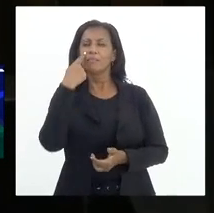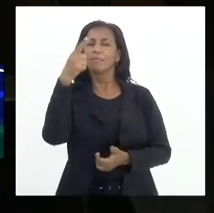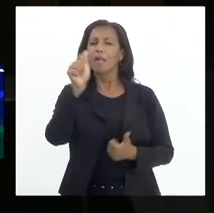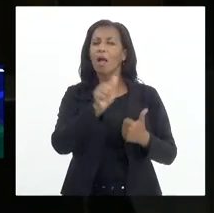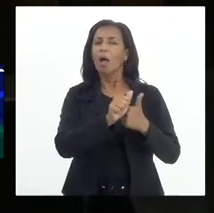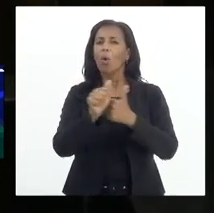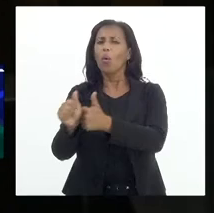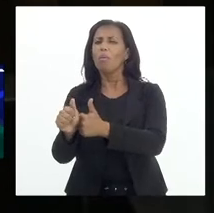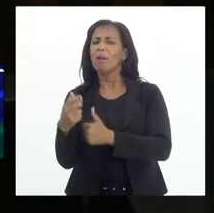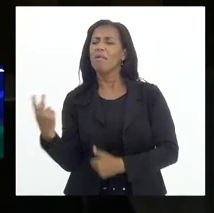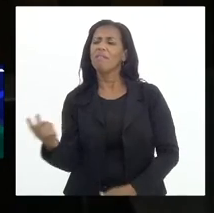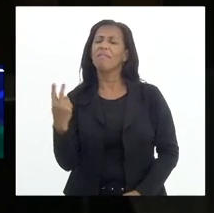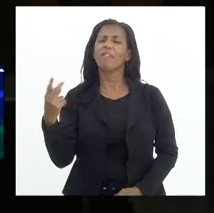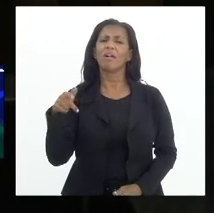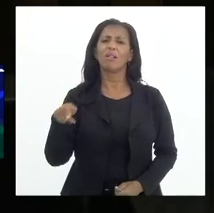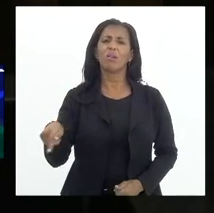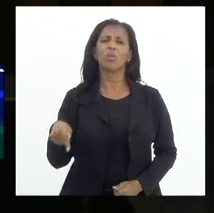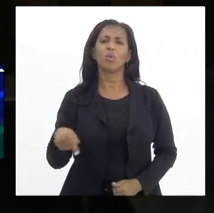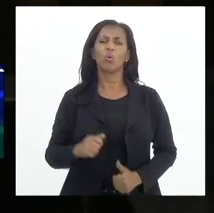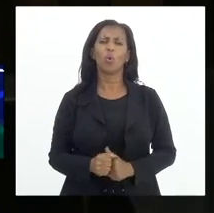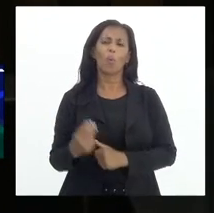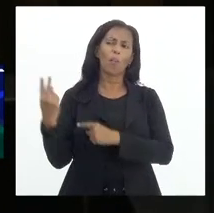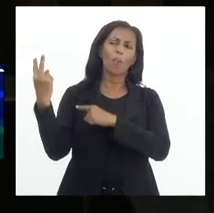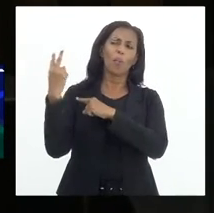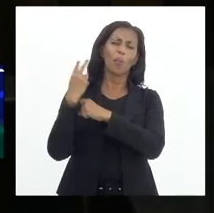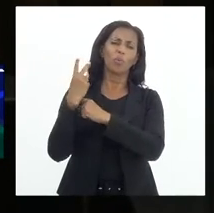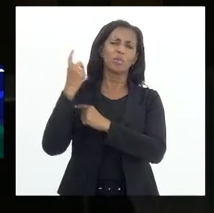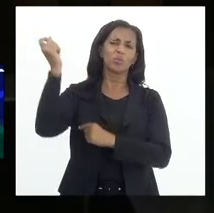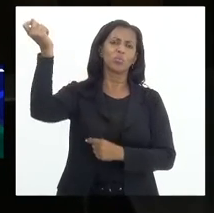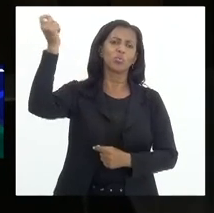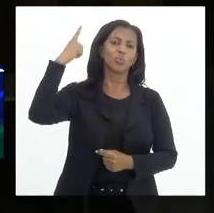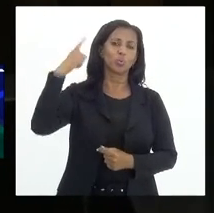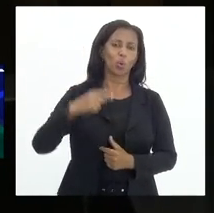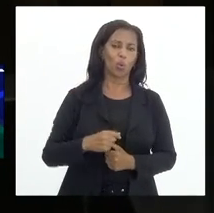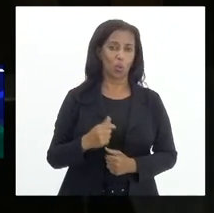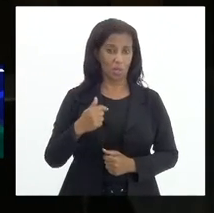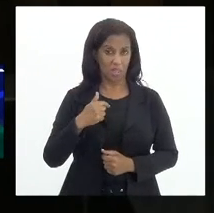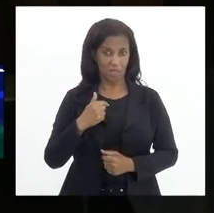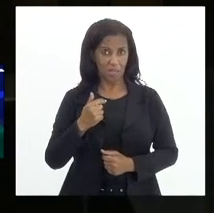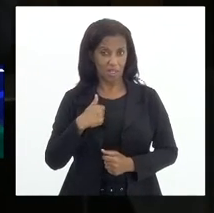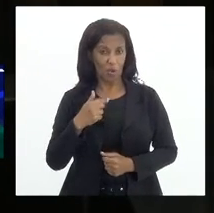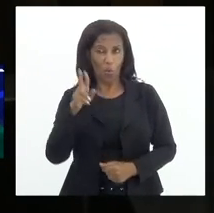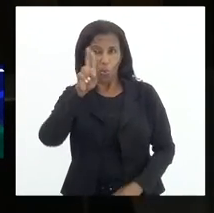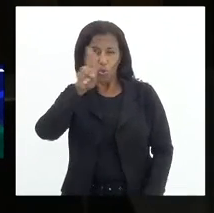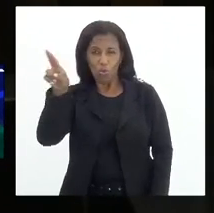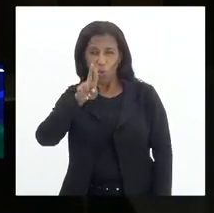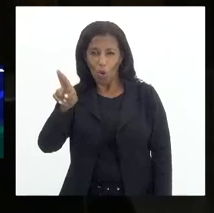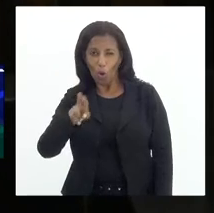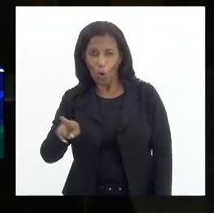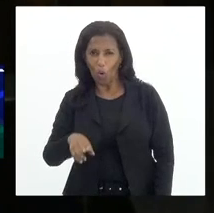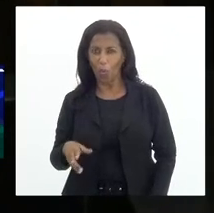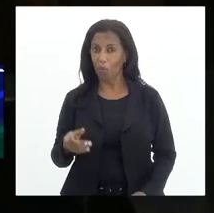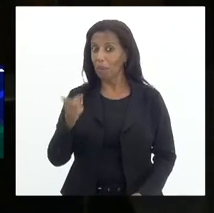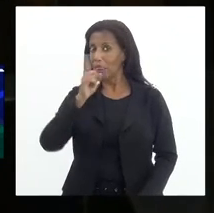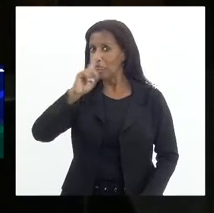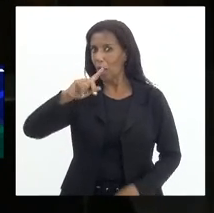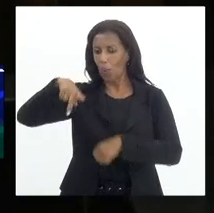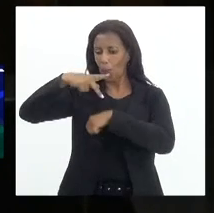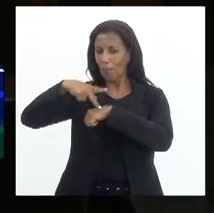acompanhasse o preço dos protetores solares, que eu defini os nomes, não